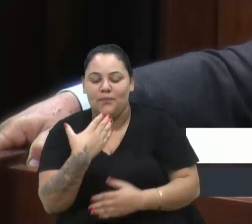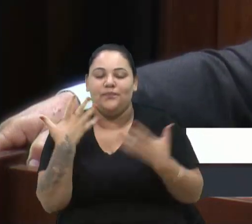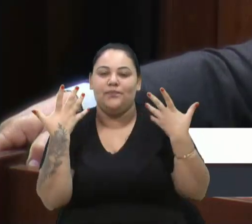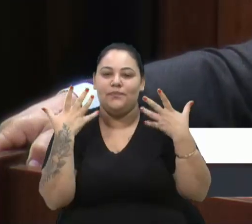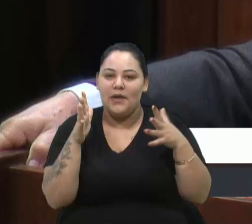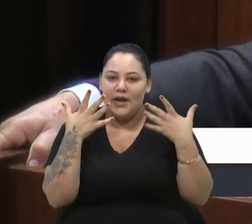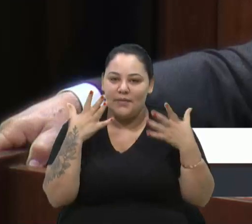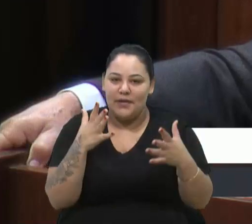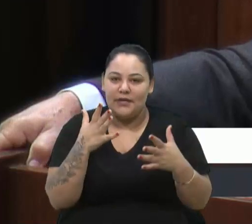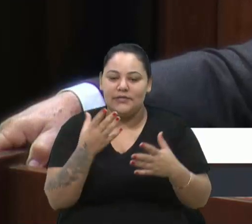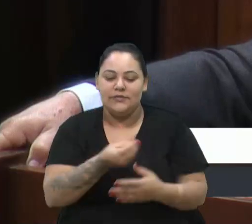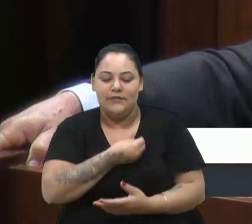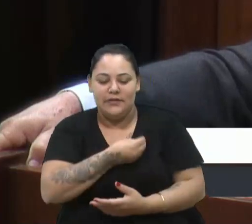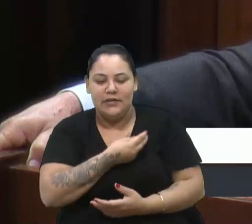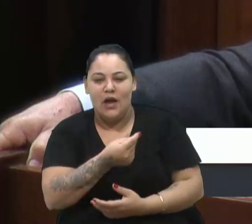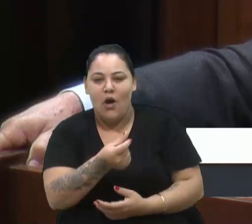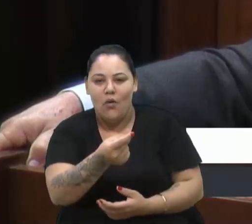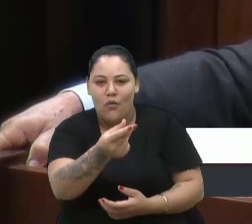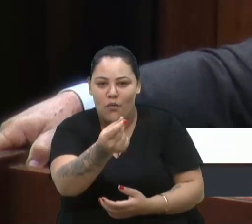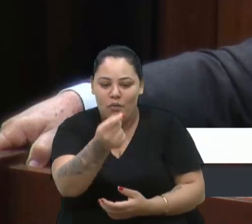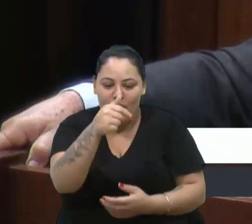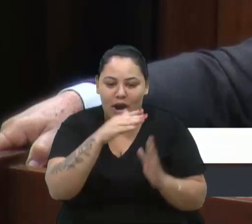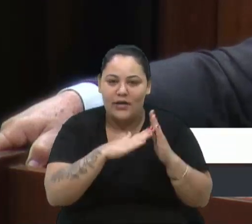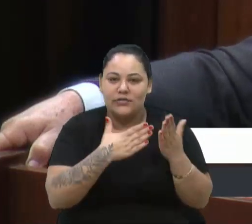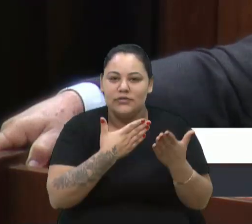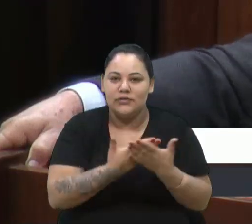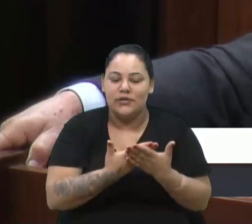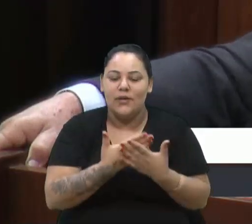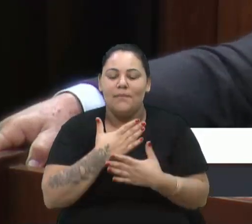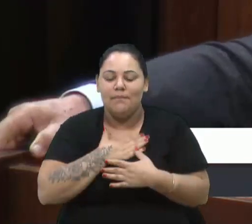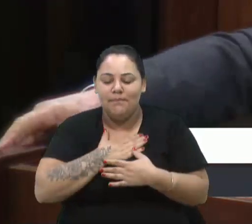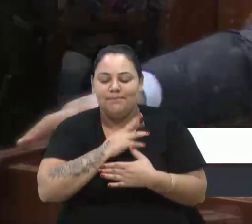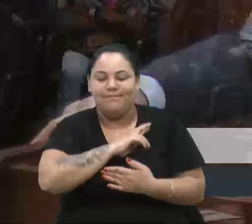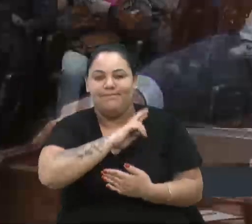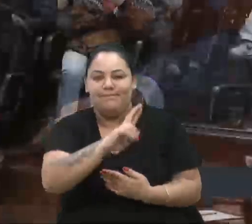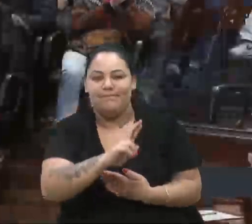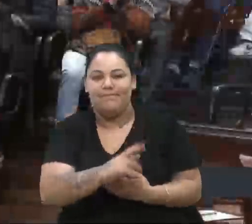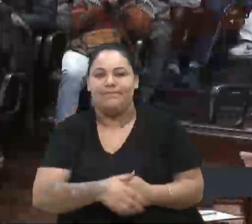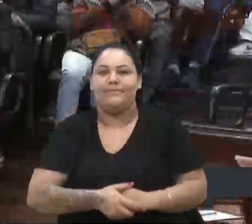vida longa escola família agrícola tem muito representa